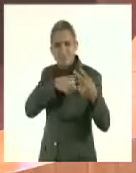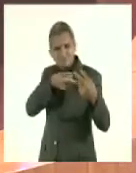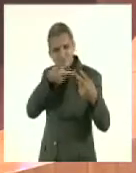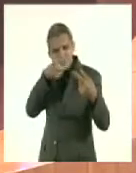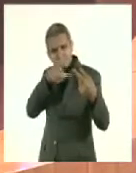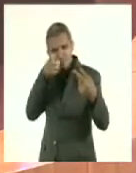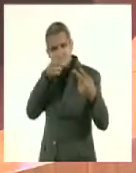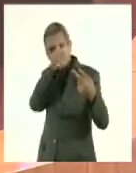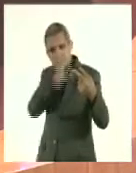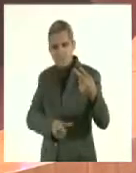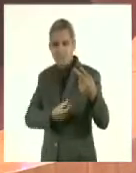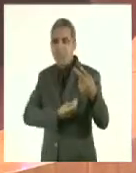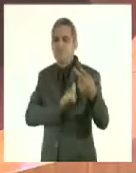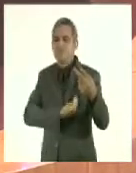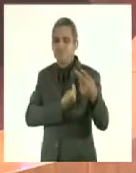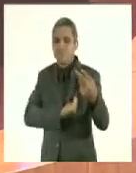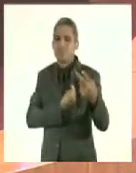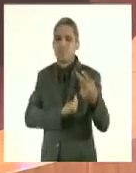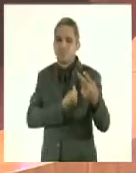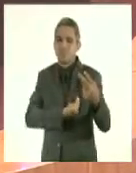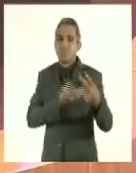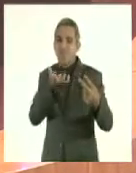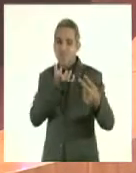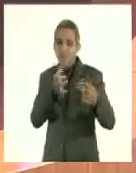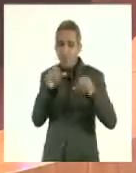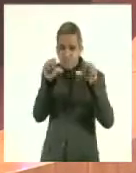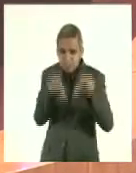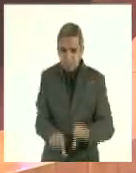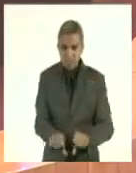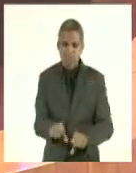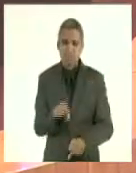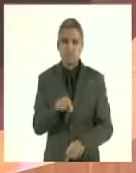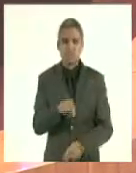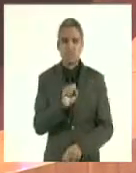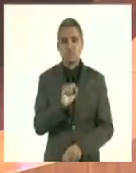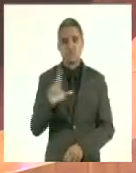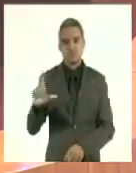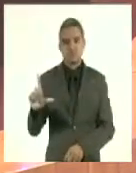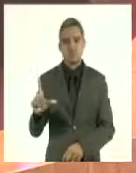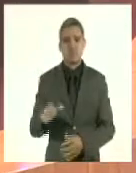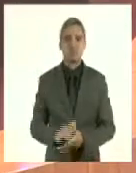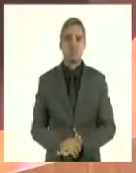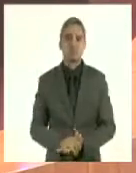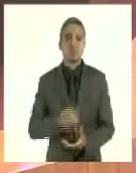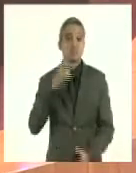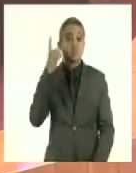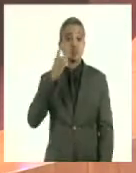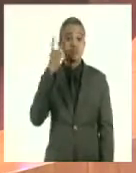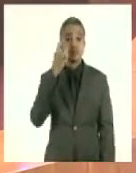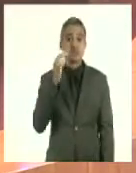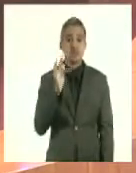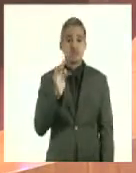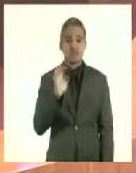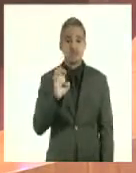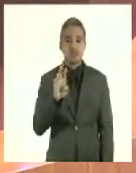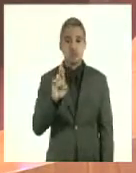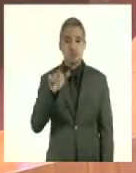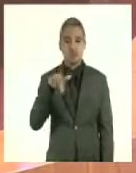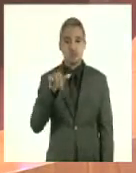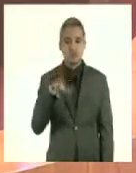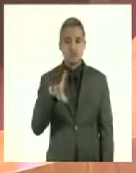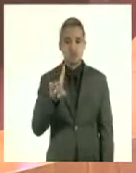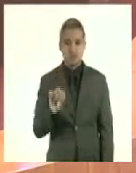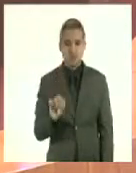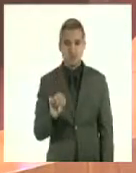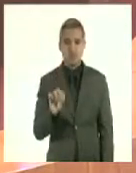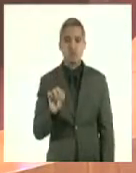Excelência. Então, Vossa Excelência se deleita com problemas, como disse o deputado Fernando Furtado, que não são